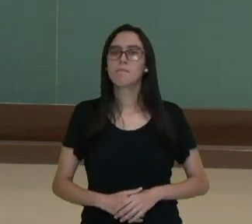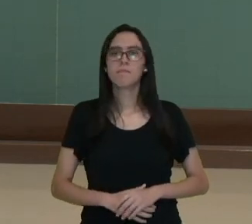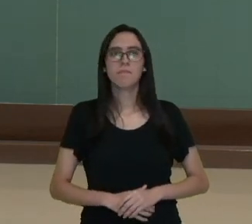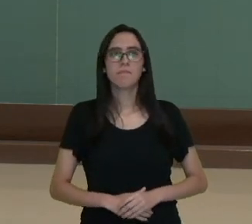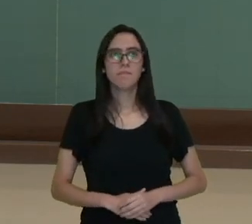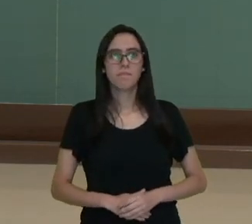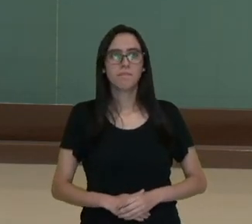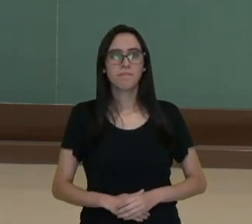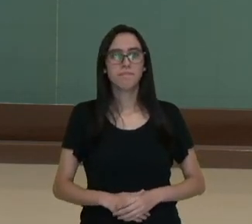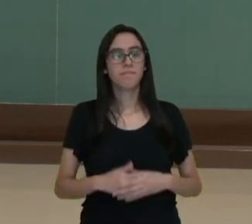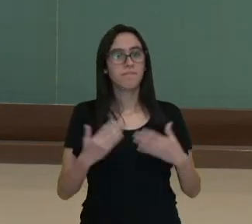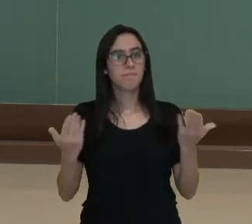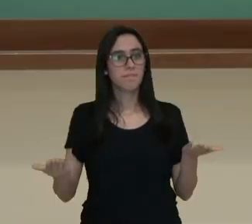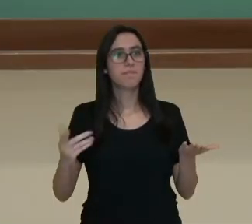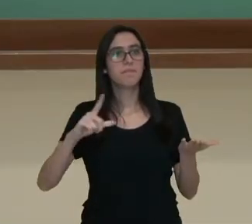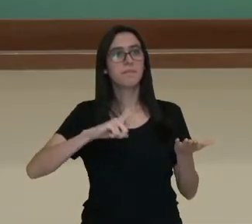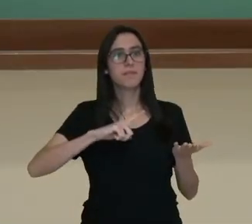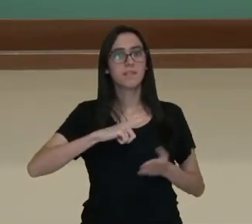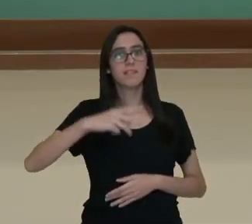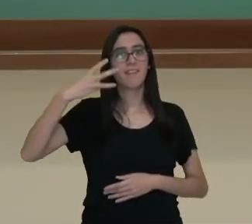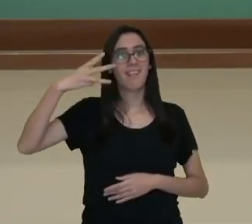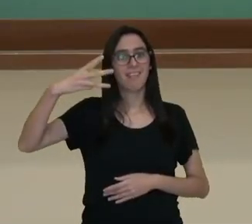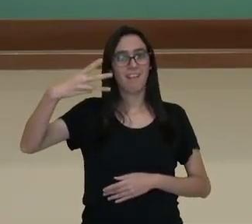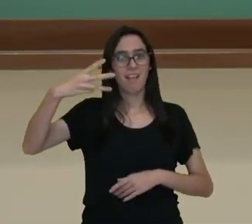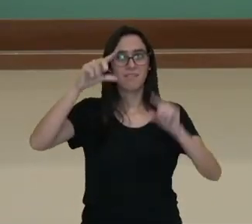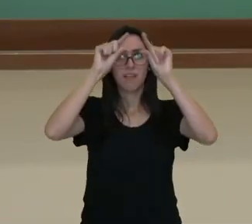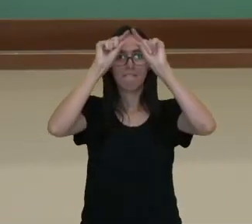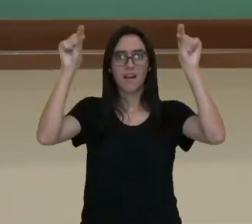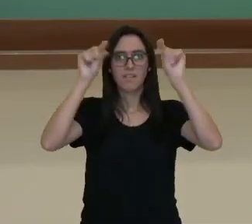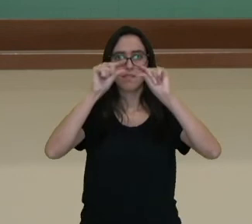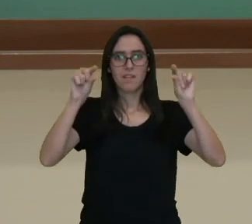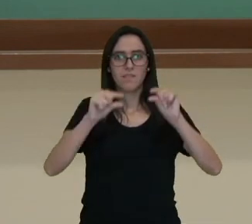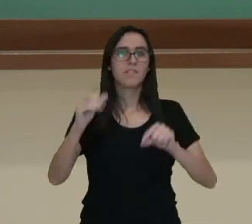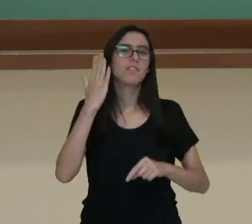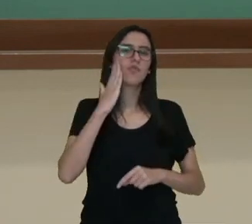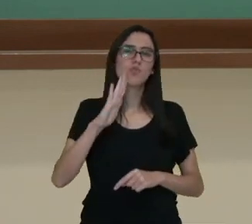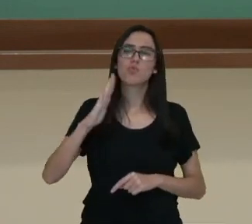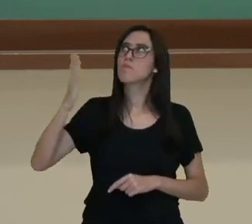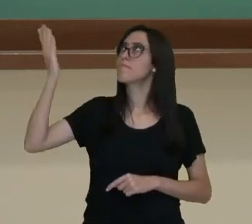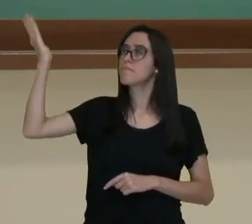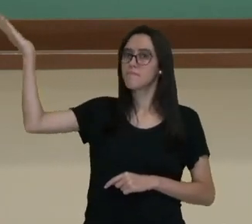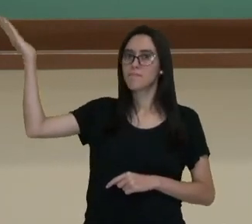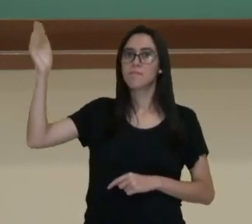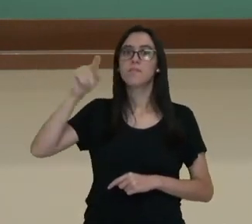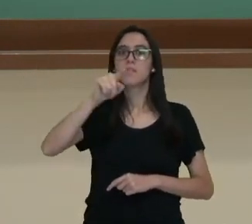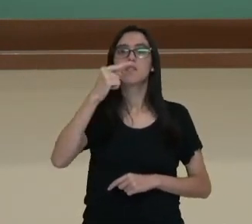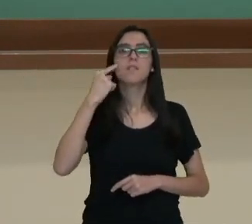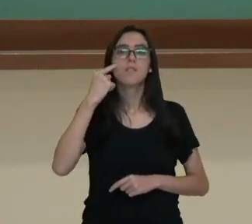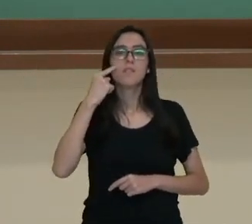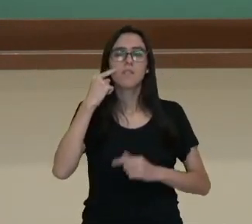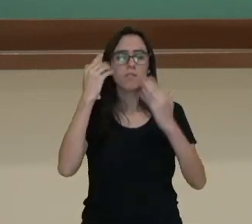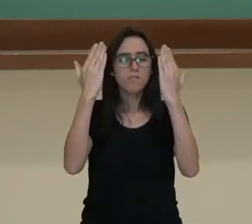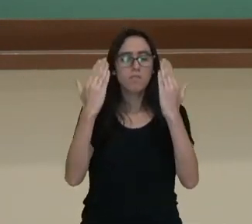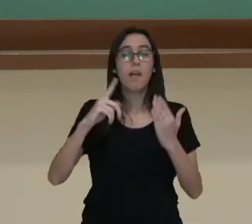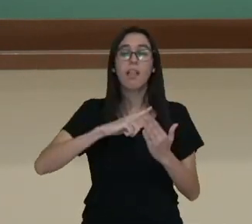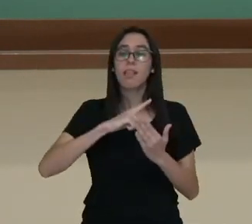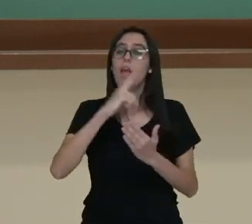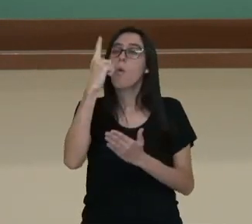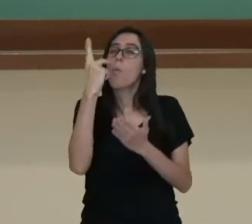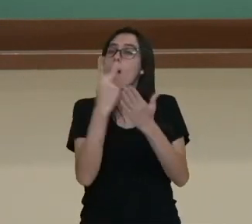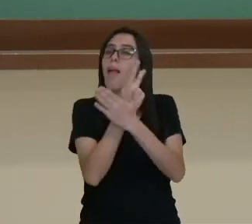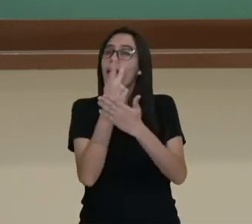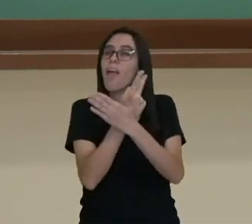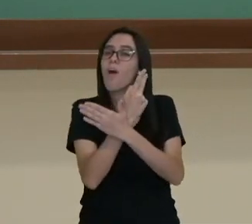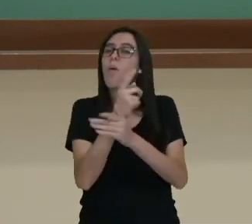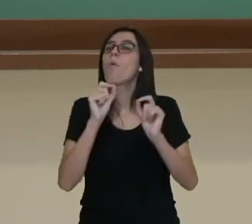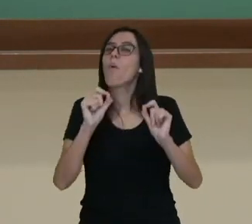Então, nós temos aqui três frases para vocês analisarem. Dentro das frases aí tem um errinho na